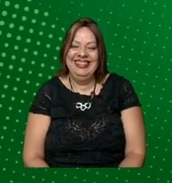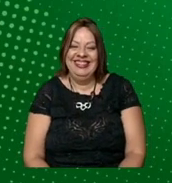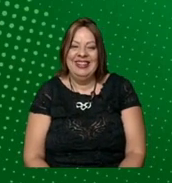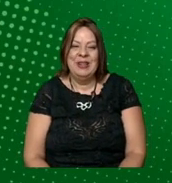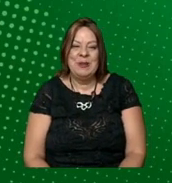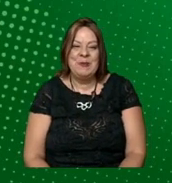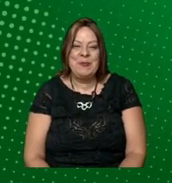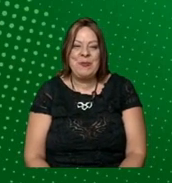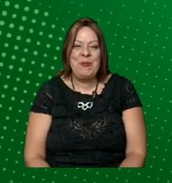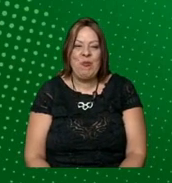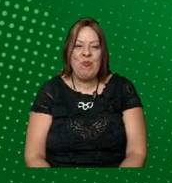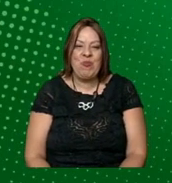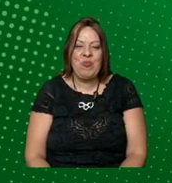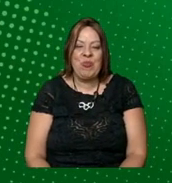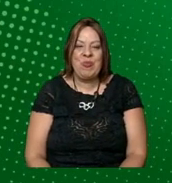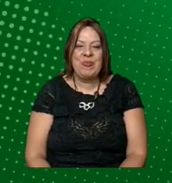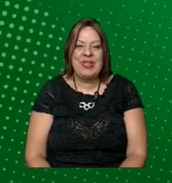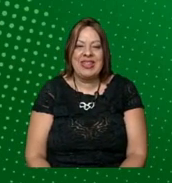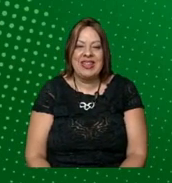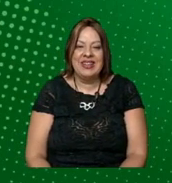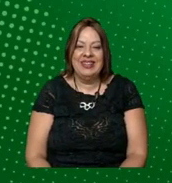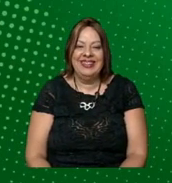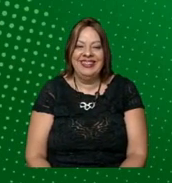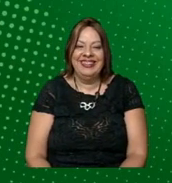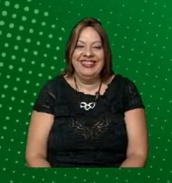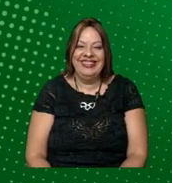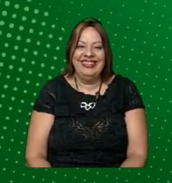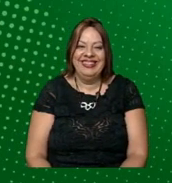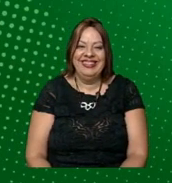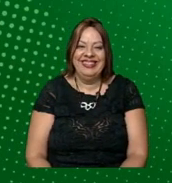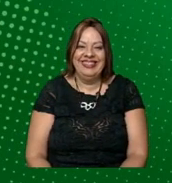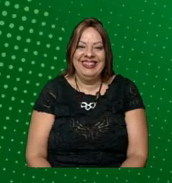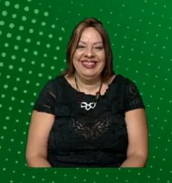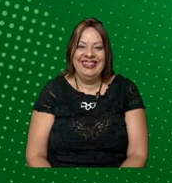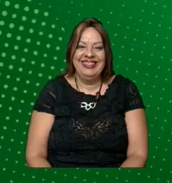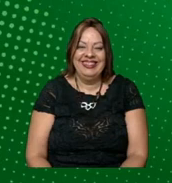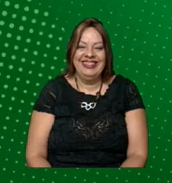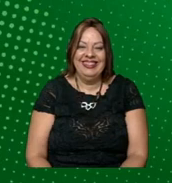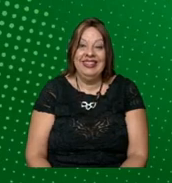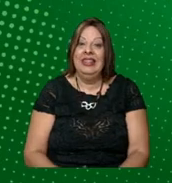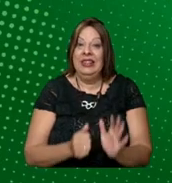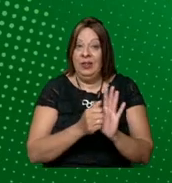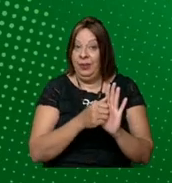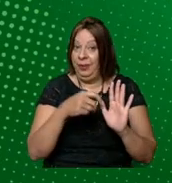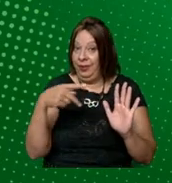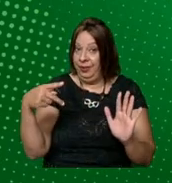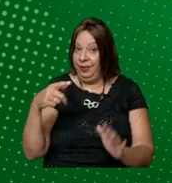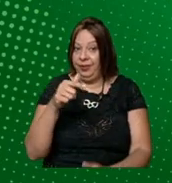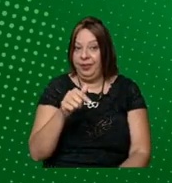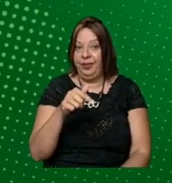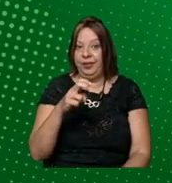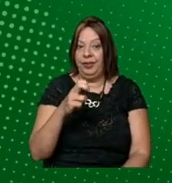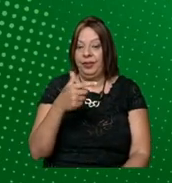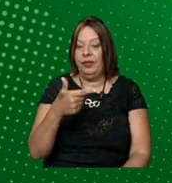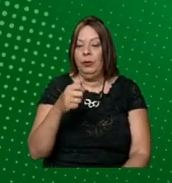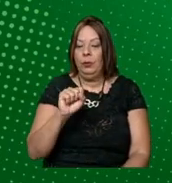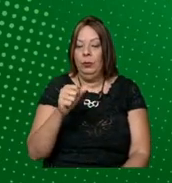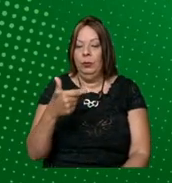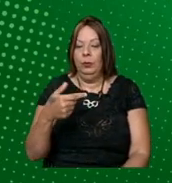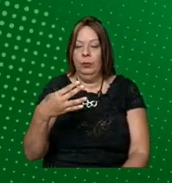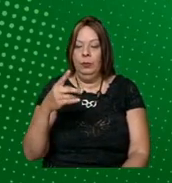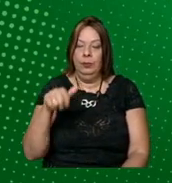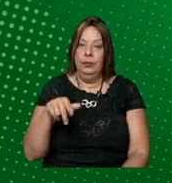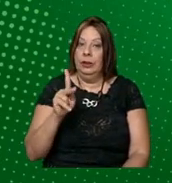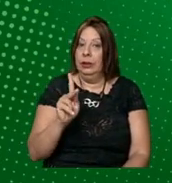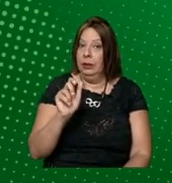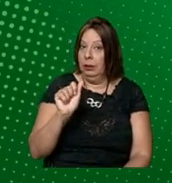quente, garantiu aí no Galego, da Tenda do Mercado, que faz parte da Regional Lagarto. Olha o aplicativo pé quente 752824, a